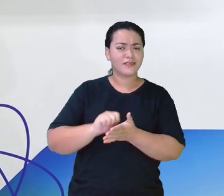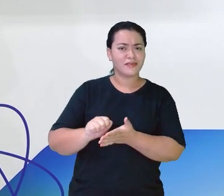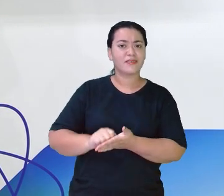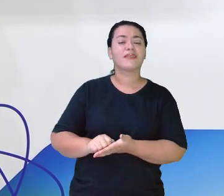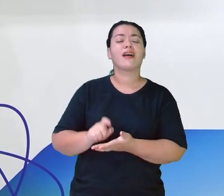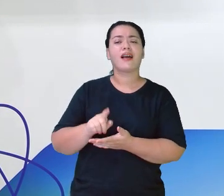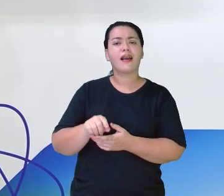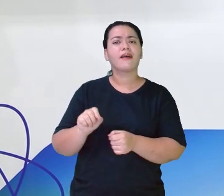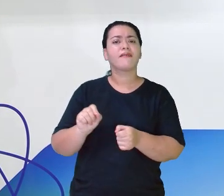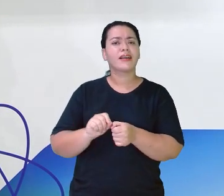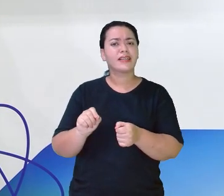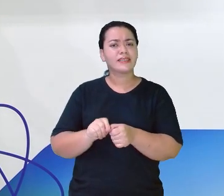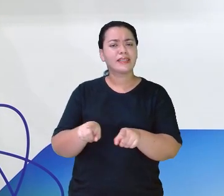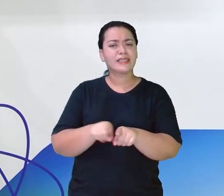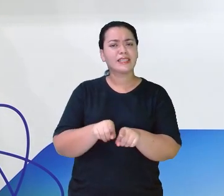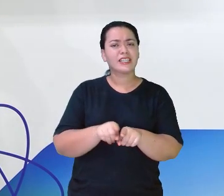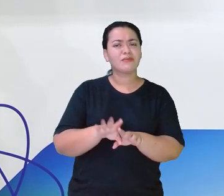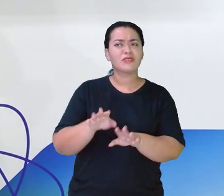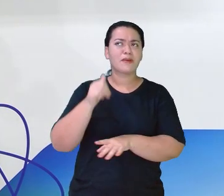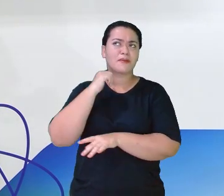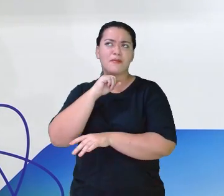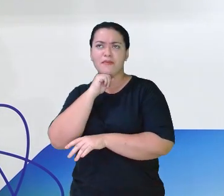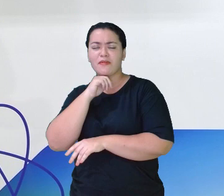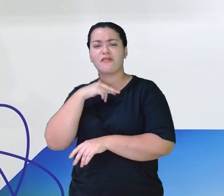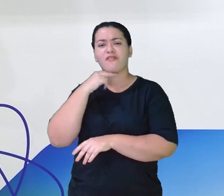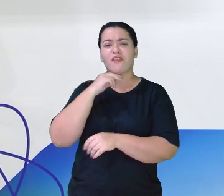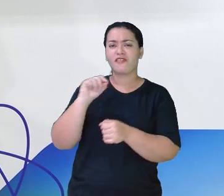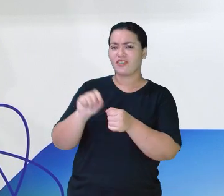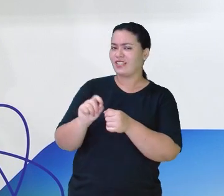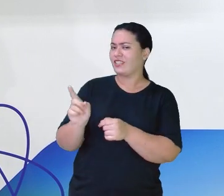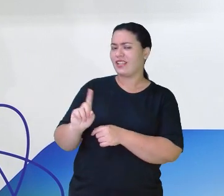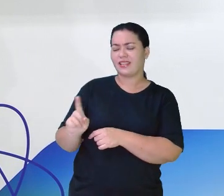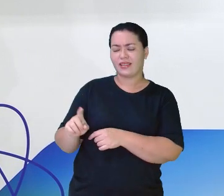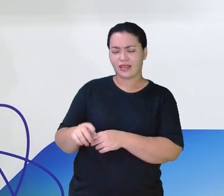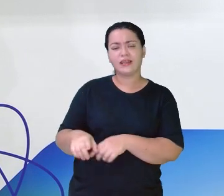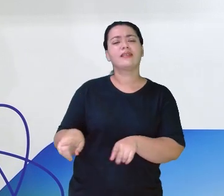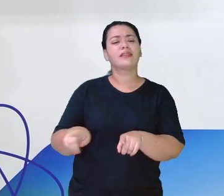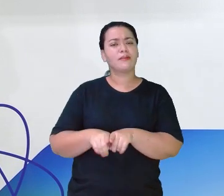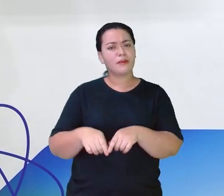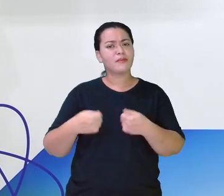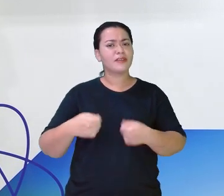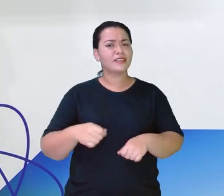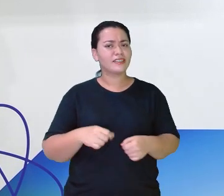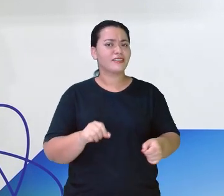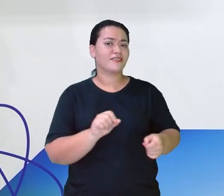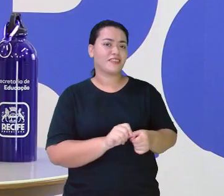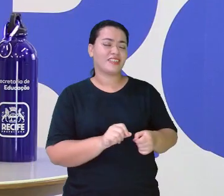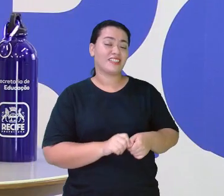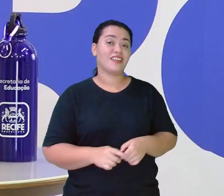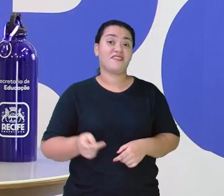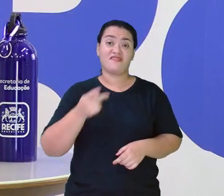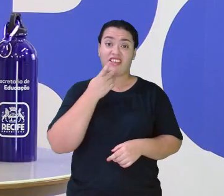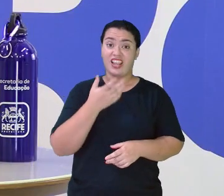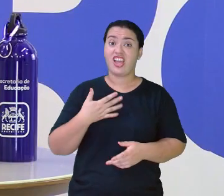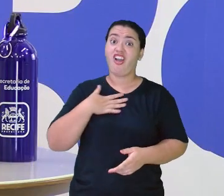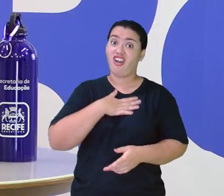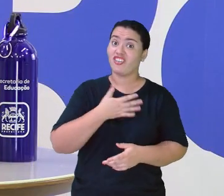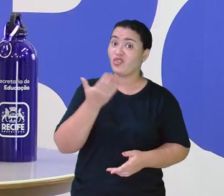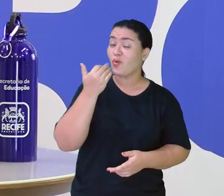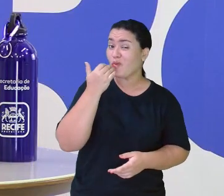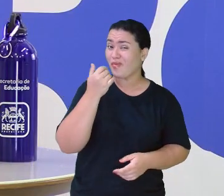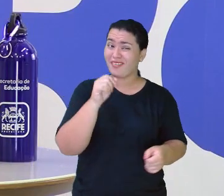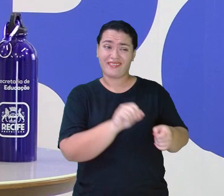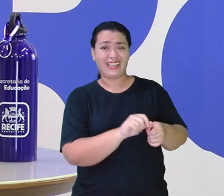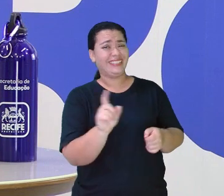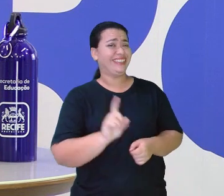fazer também, não vai deixar só com a mãe, a tia, a avó, o pai, não, né, Mauricéia? Estão dizendo aqui que gostam de comer, viu, mas não falaram nada de fazer.